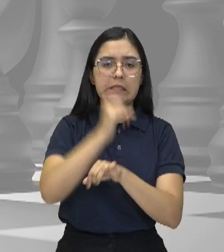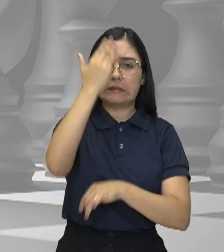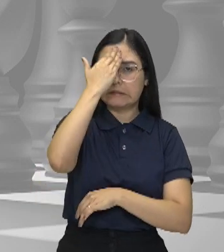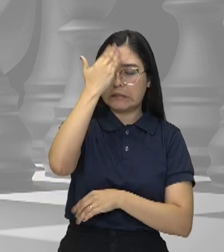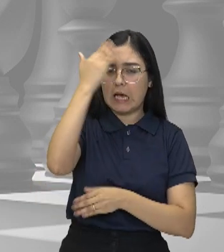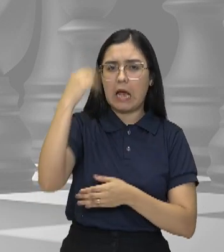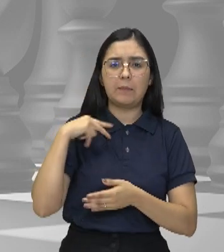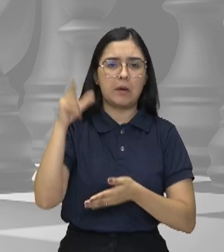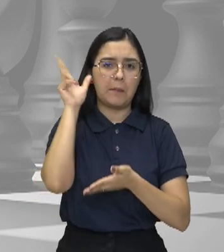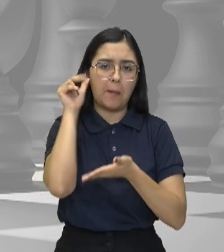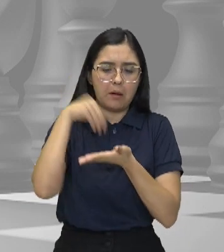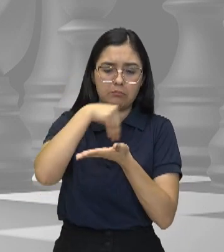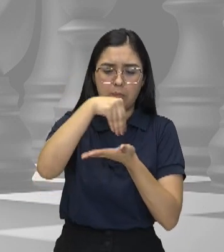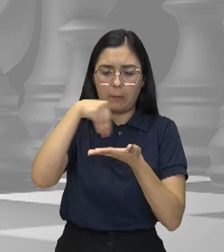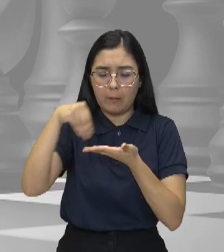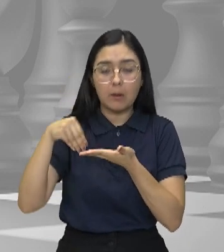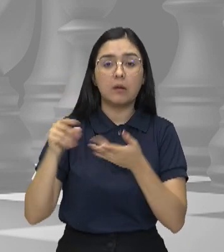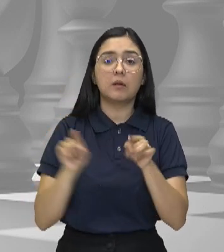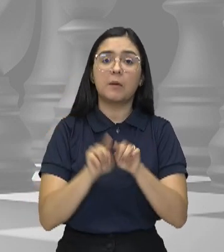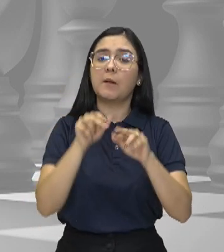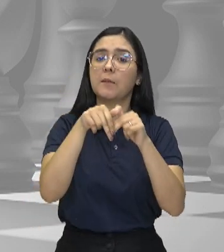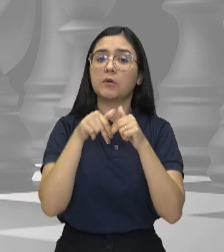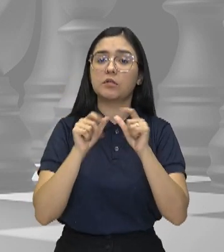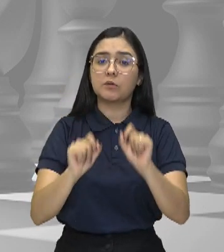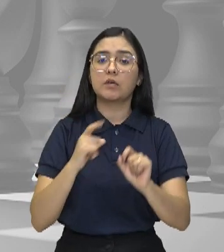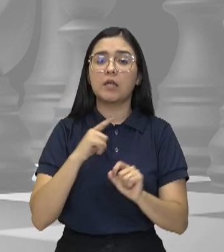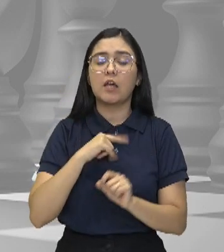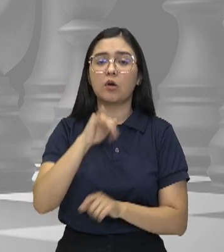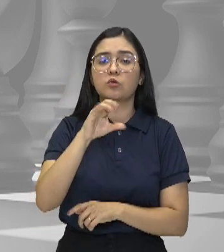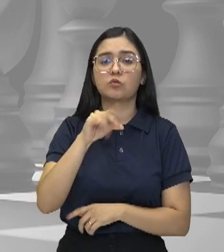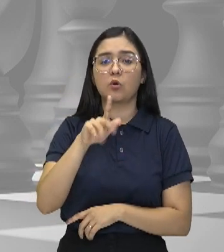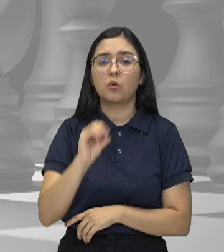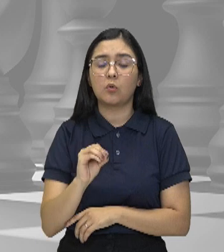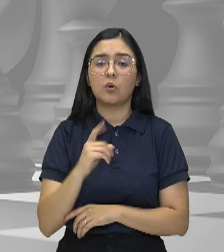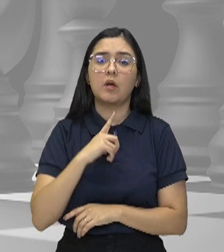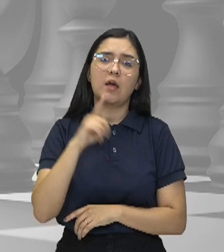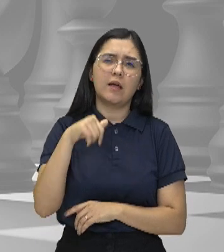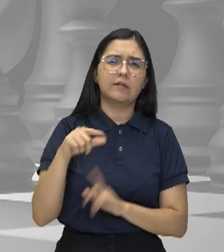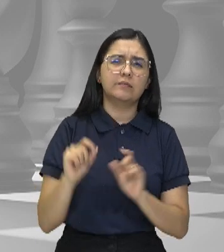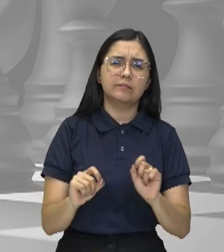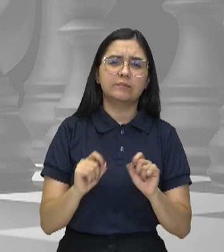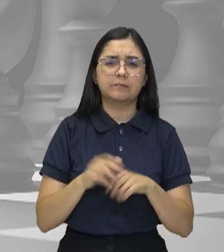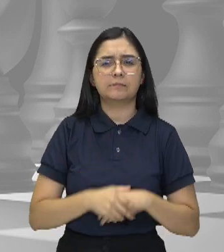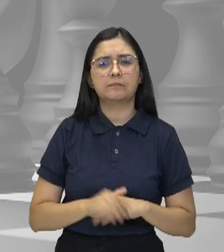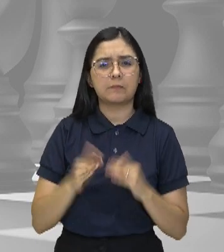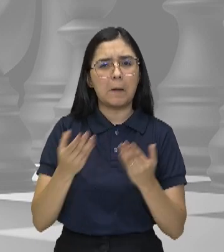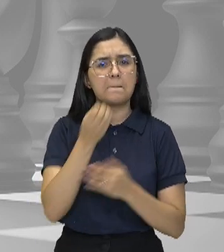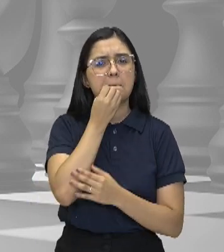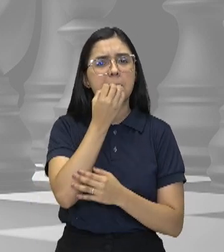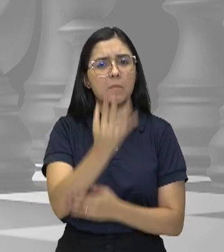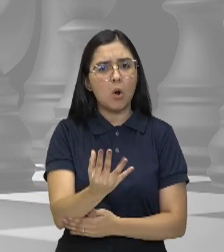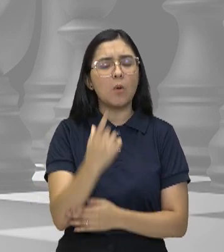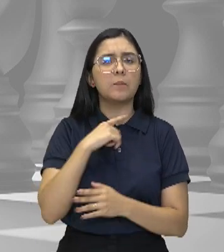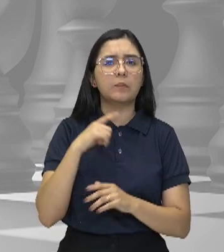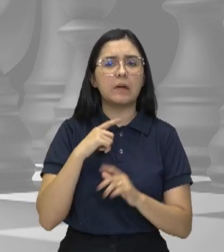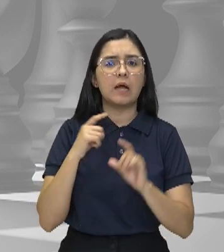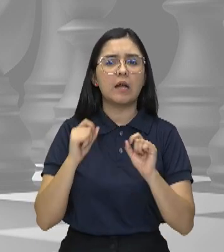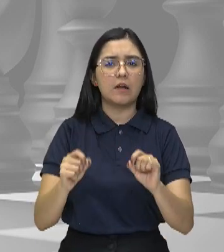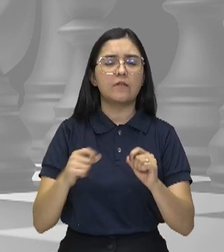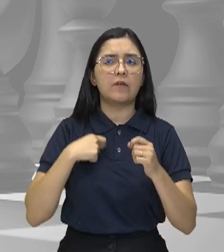muitas estratégias, por isso mesmo que ele é um jogo considerado assim muito bom para o desenvolvimento